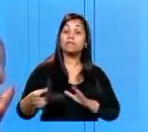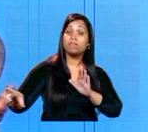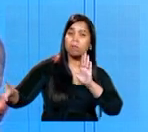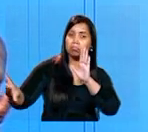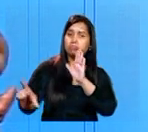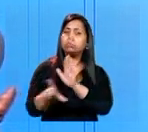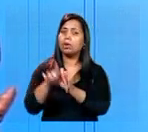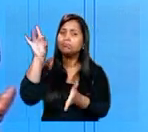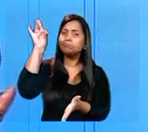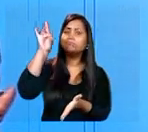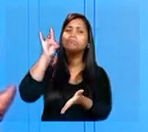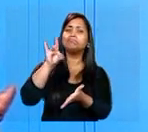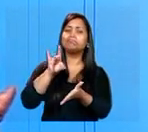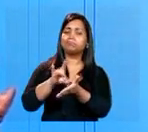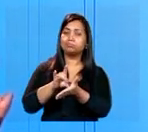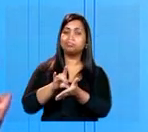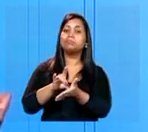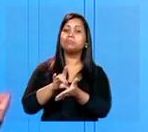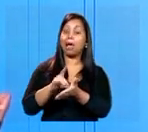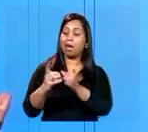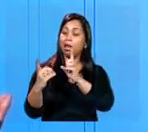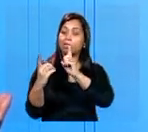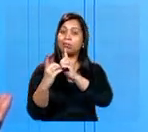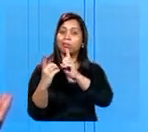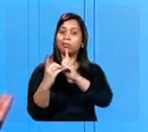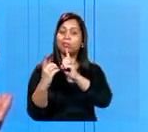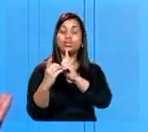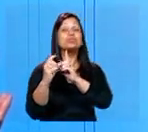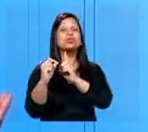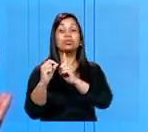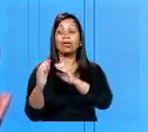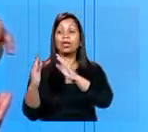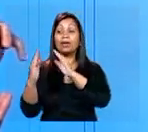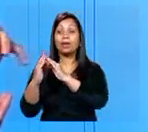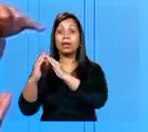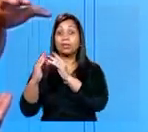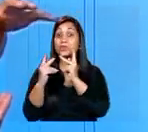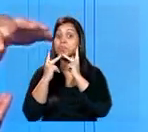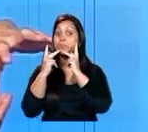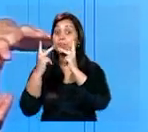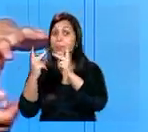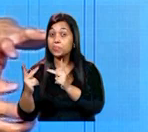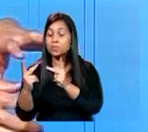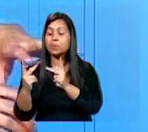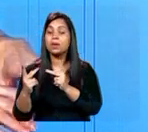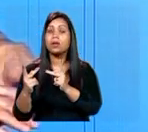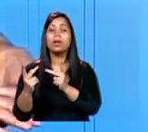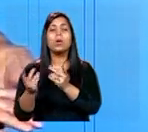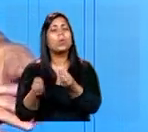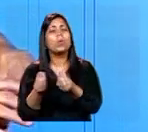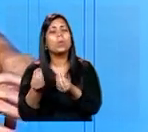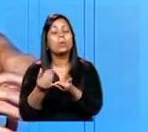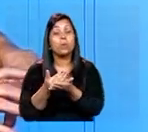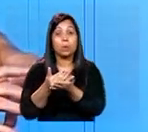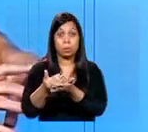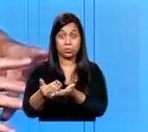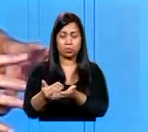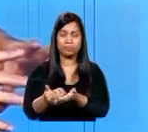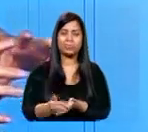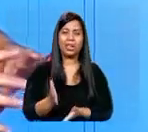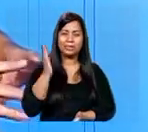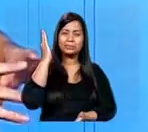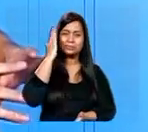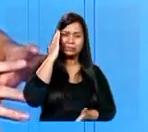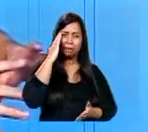regularizado a assistência domiciliar no SUS, que é uma modalidade de assistência que veio a partir do momento que o Ministério da